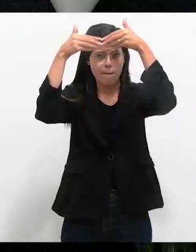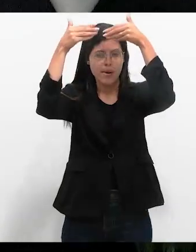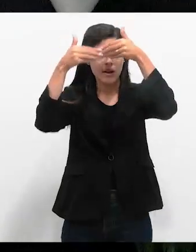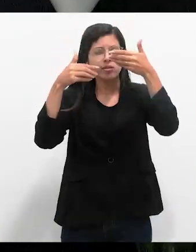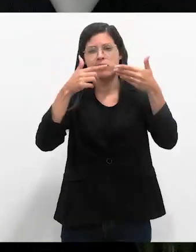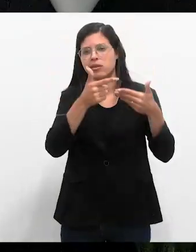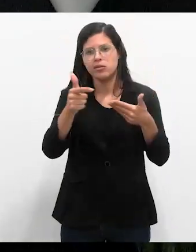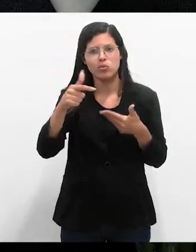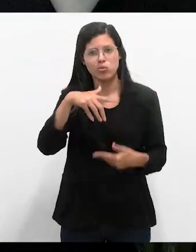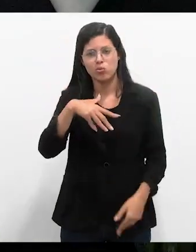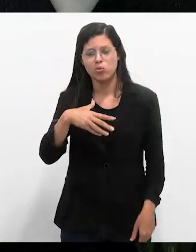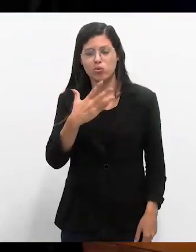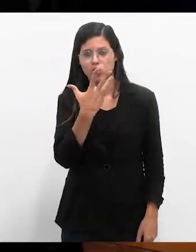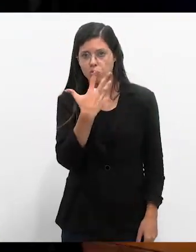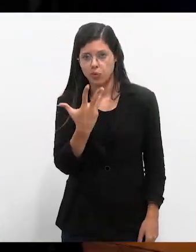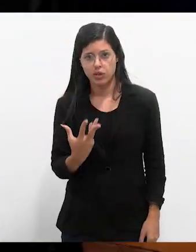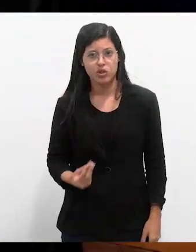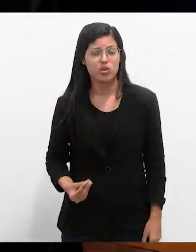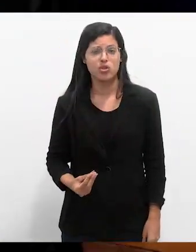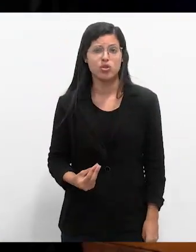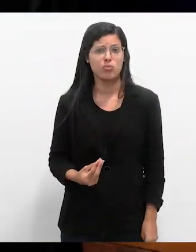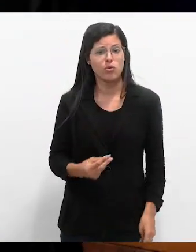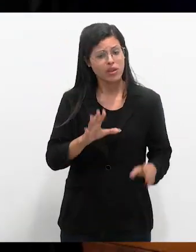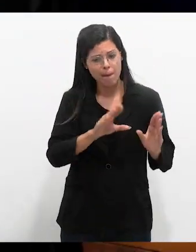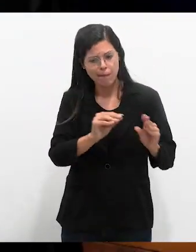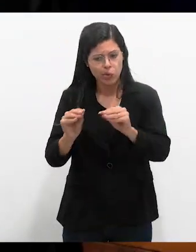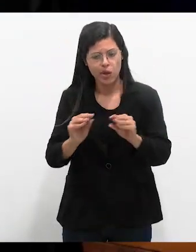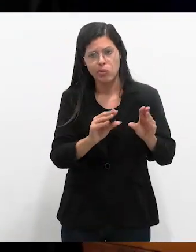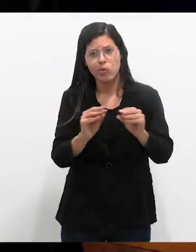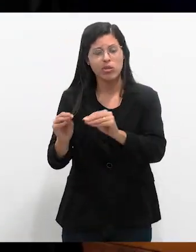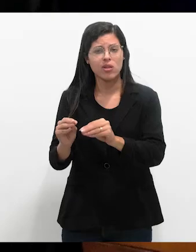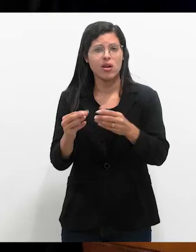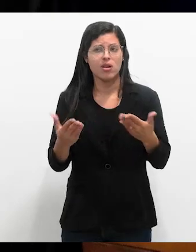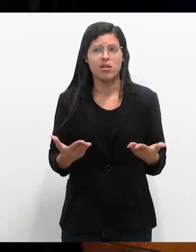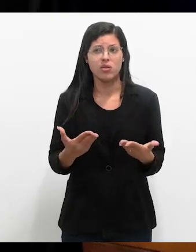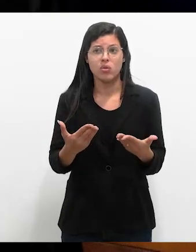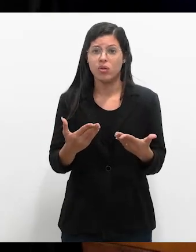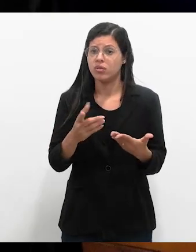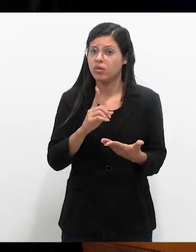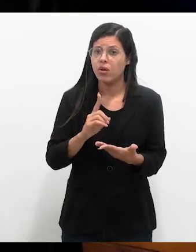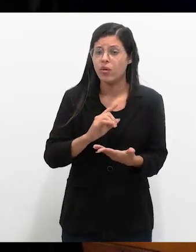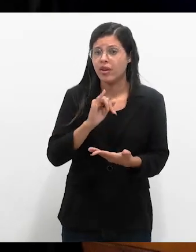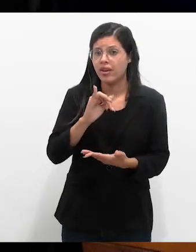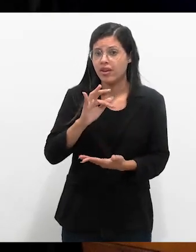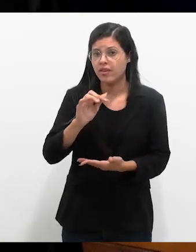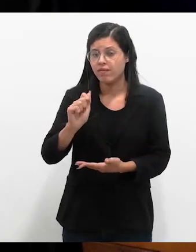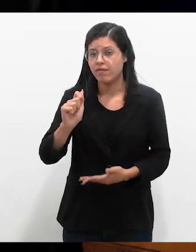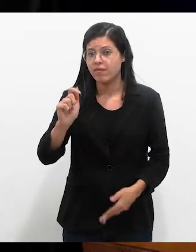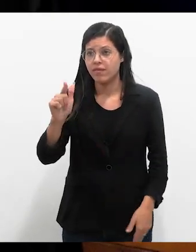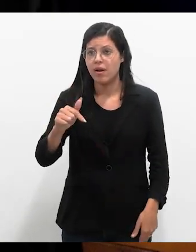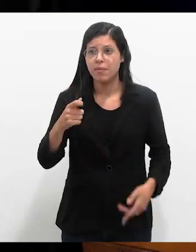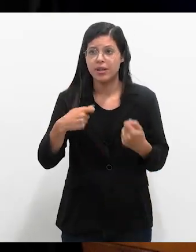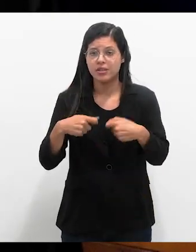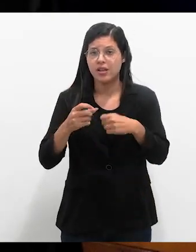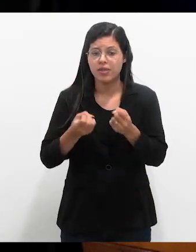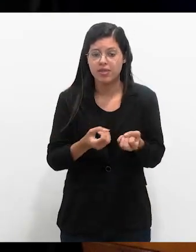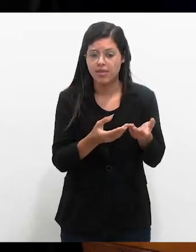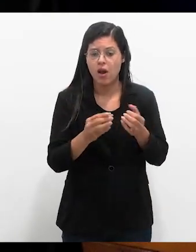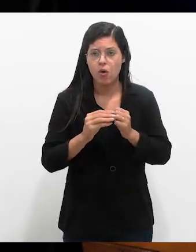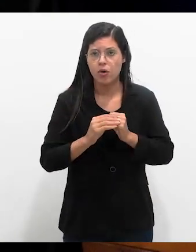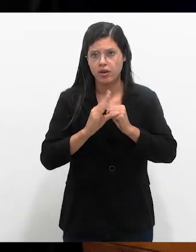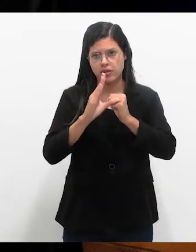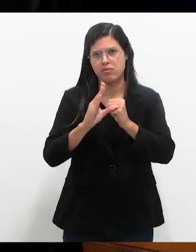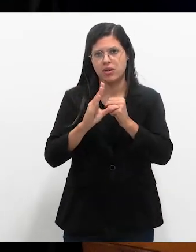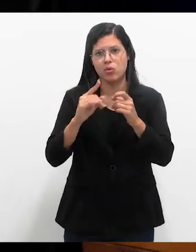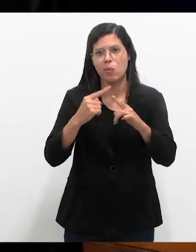Espiritismo e levando para Ifá. Ou seja, está num caminho completamente inverso. Porque Ifá deveria dar o conhecimento àquela pessoa do motivo pelo qual